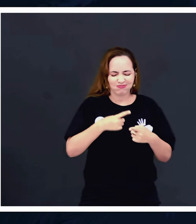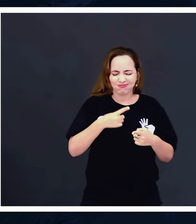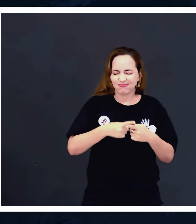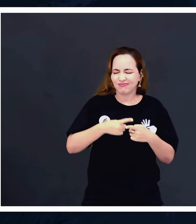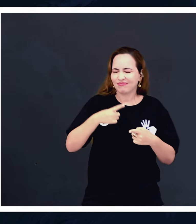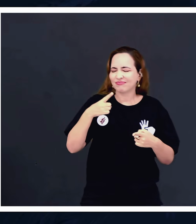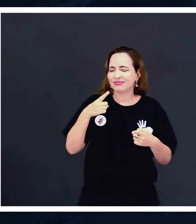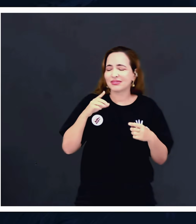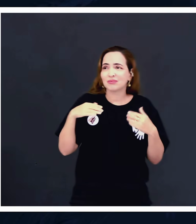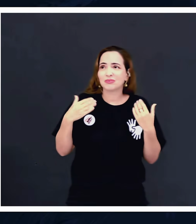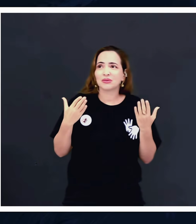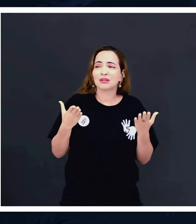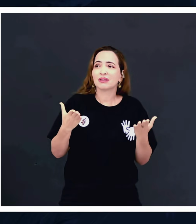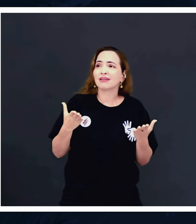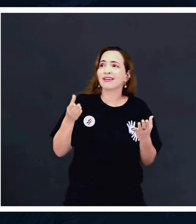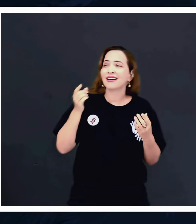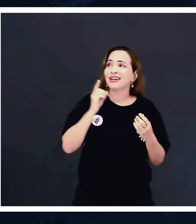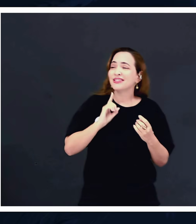Teme porque